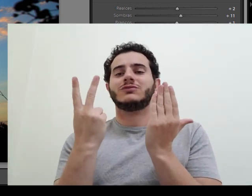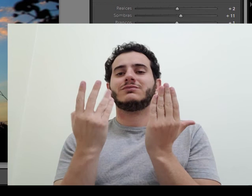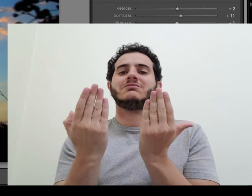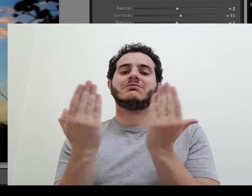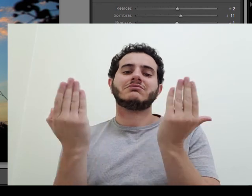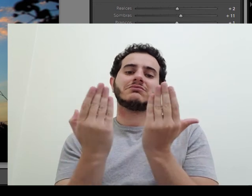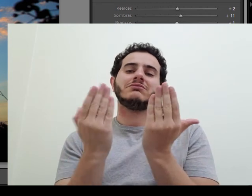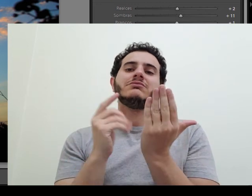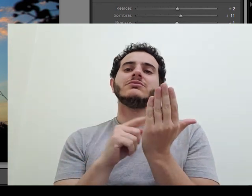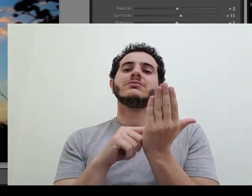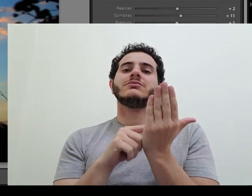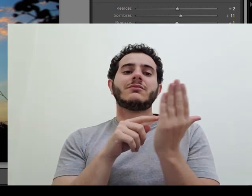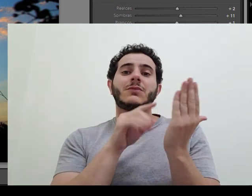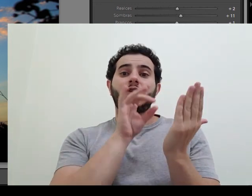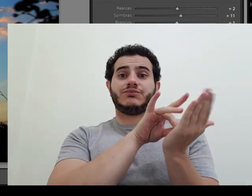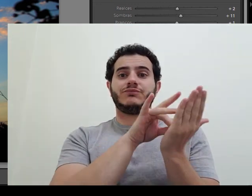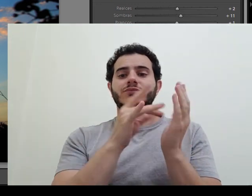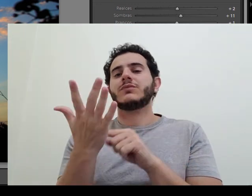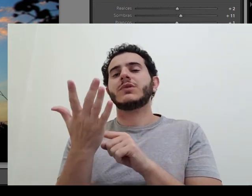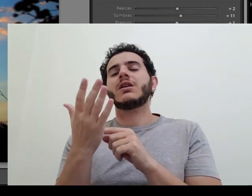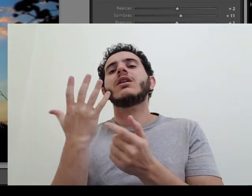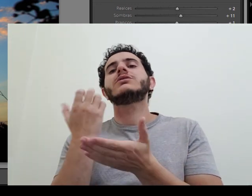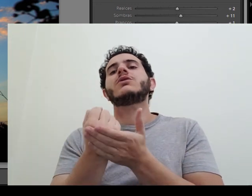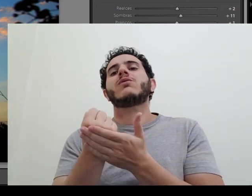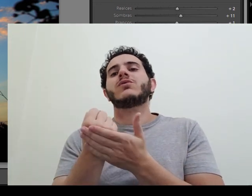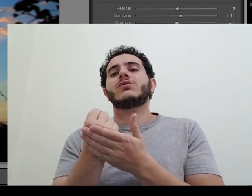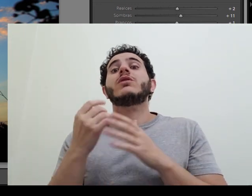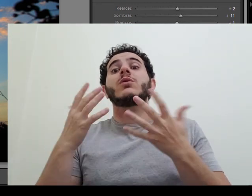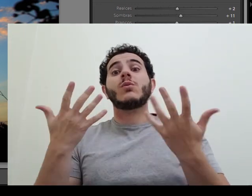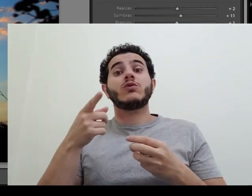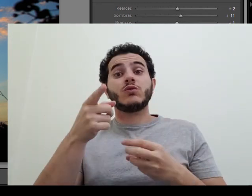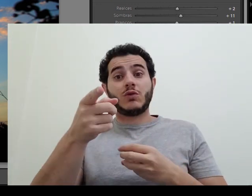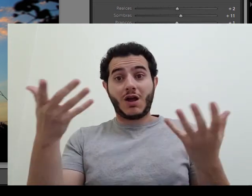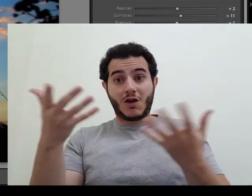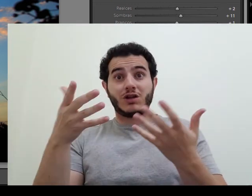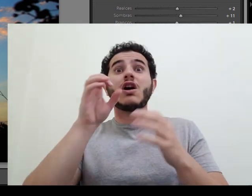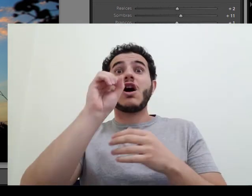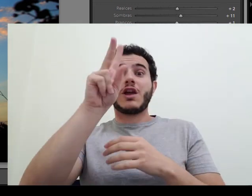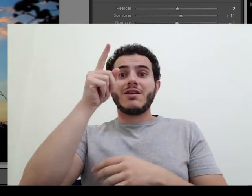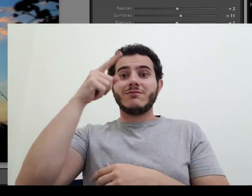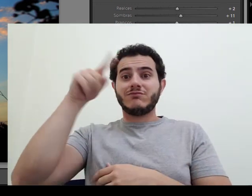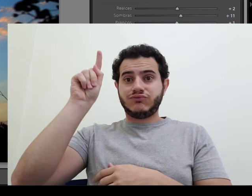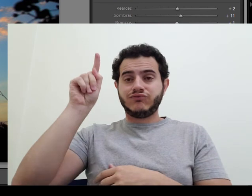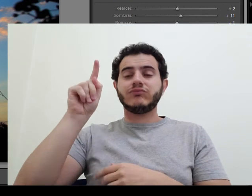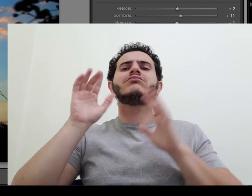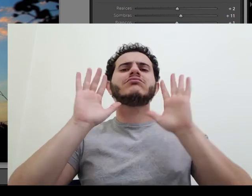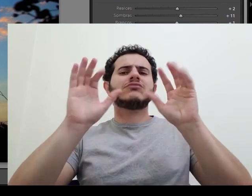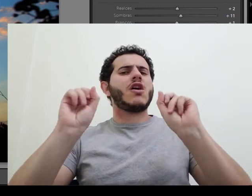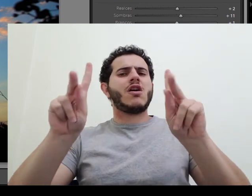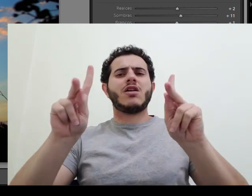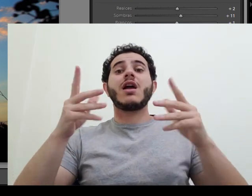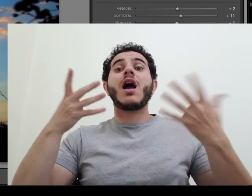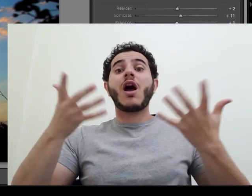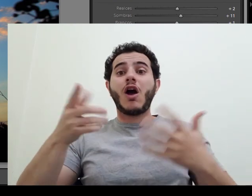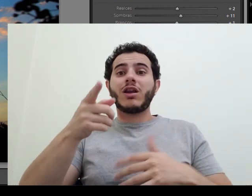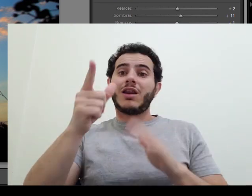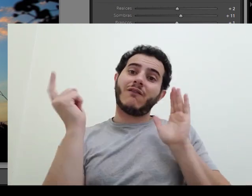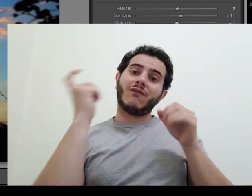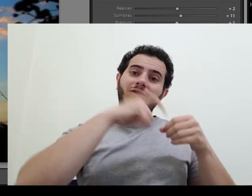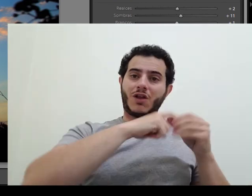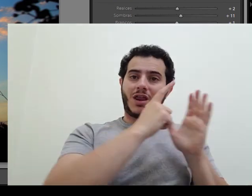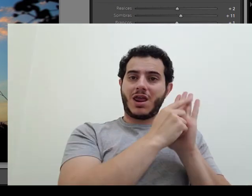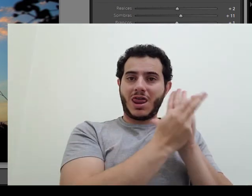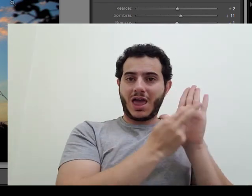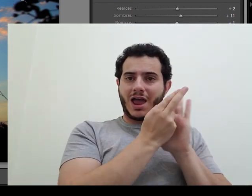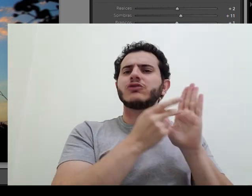RAW. Então tá aqui, ó, gravar alterações automaticamente no XMP. Você aperta um OK, pronto. A partir